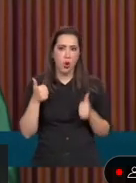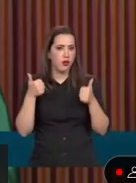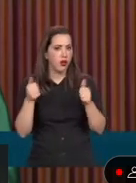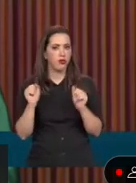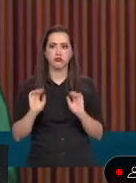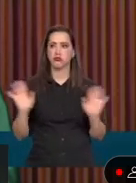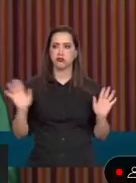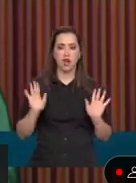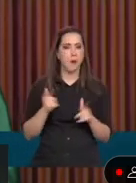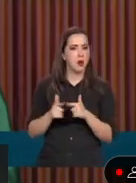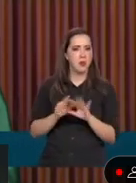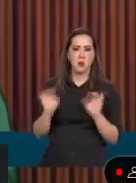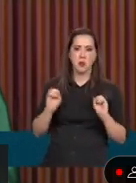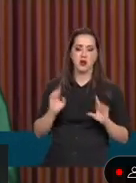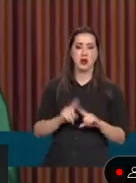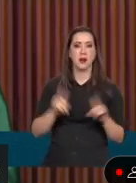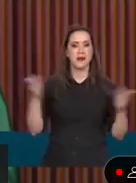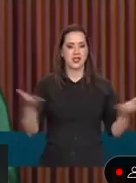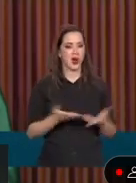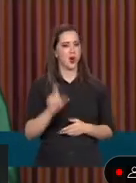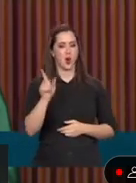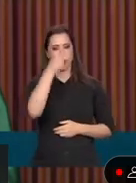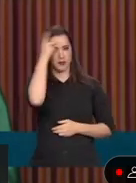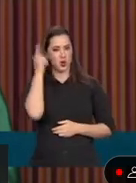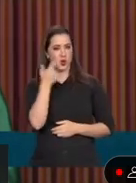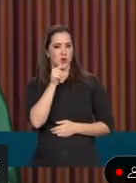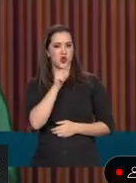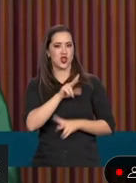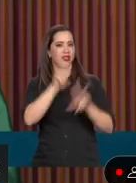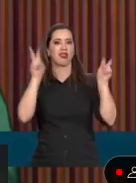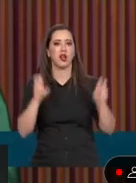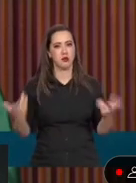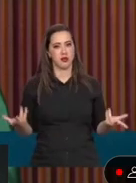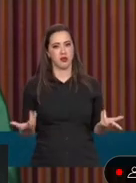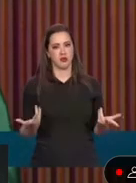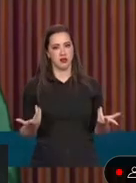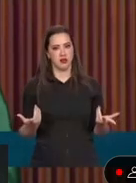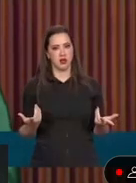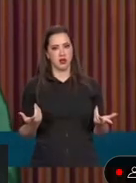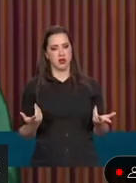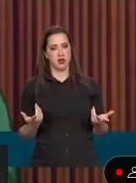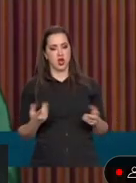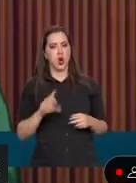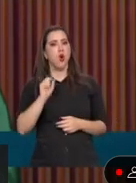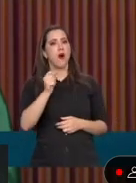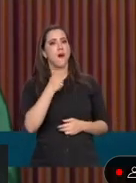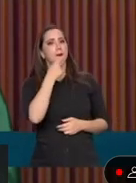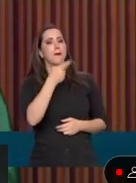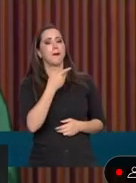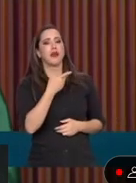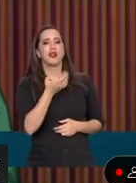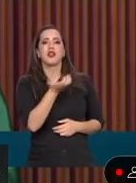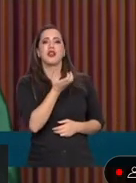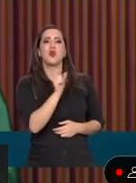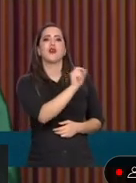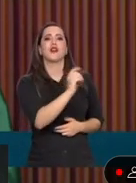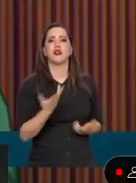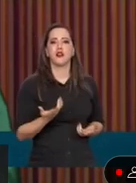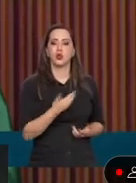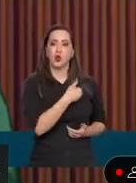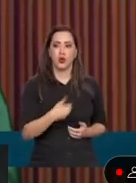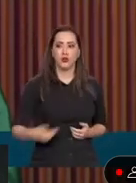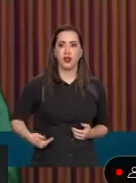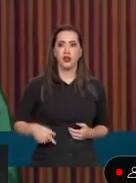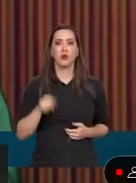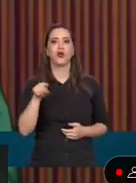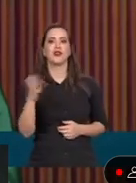Mas, desta vez, as pessoas não tinham pauta de reivindicação. Eles não tinham que reivindicar o governo. O que